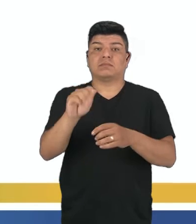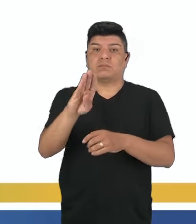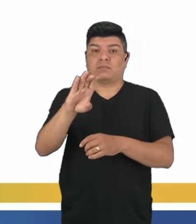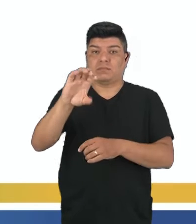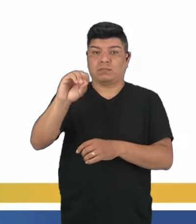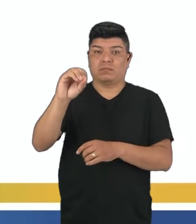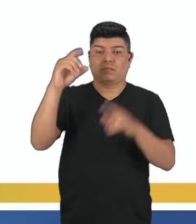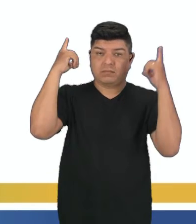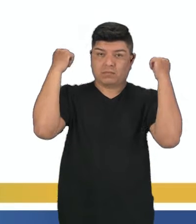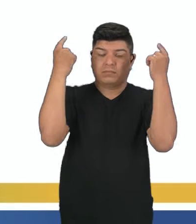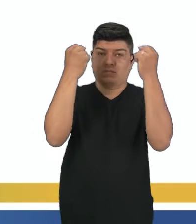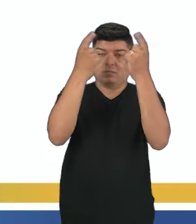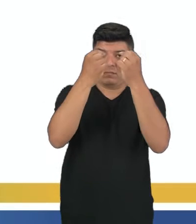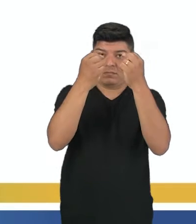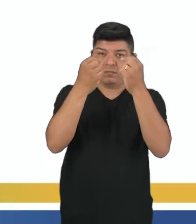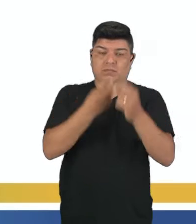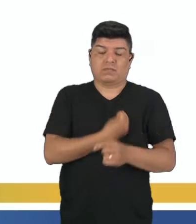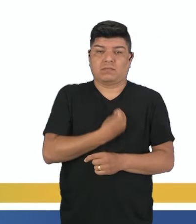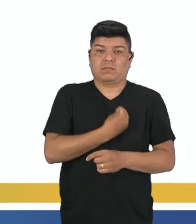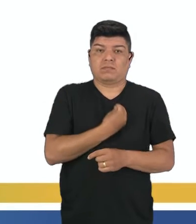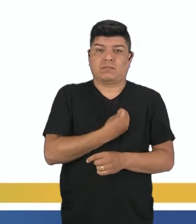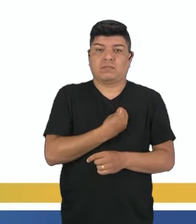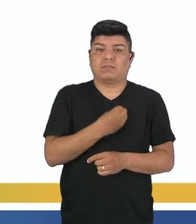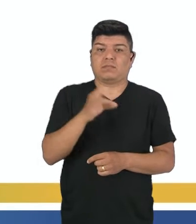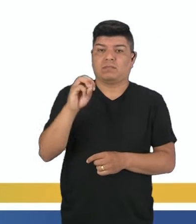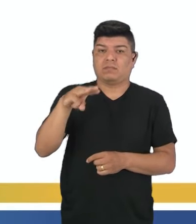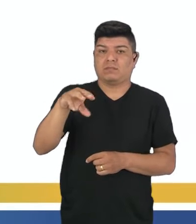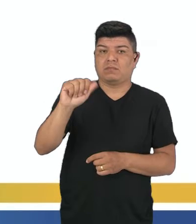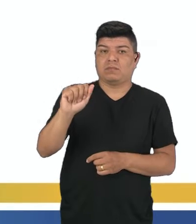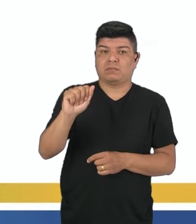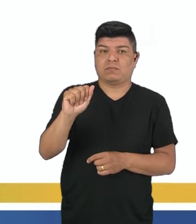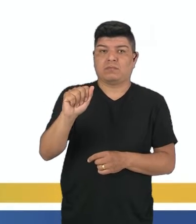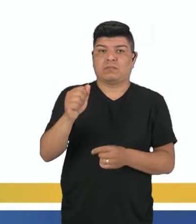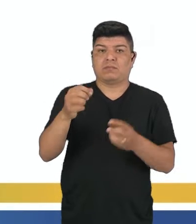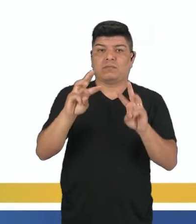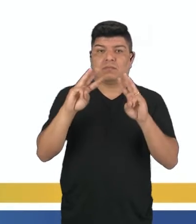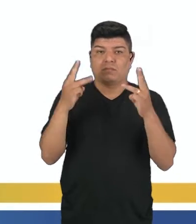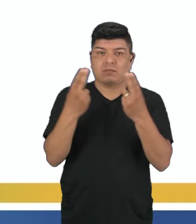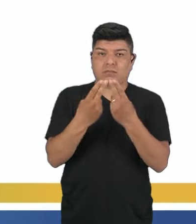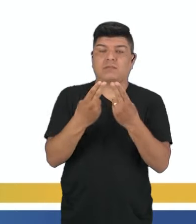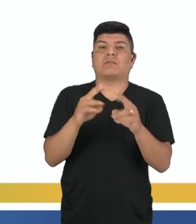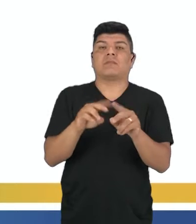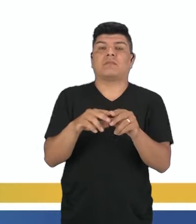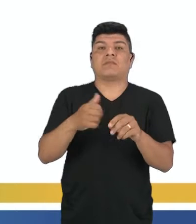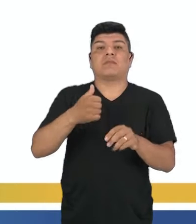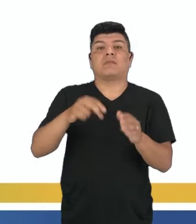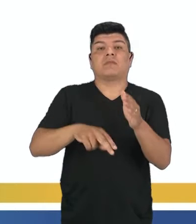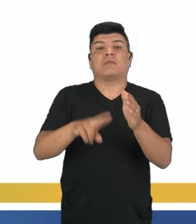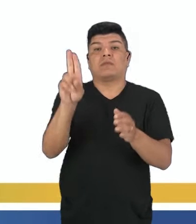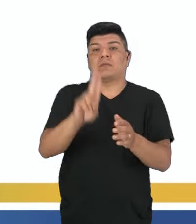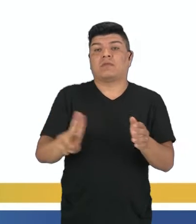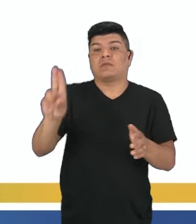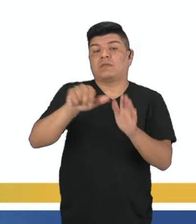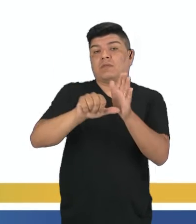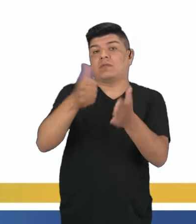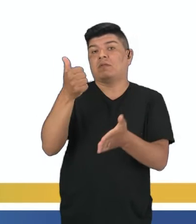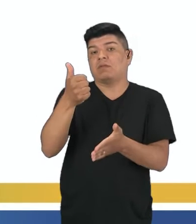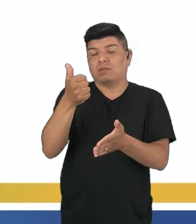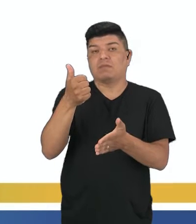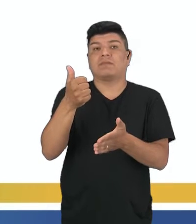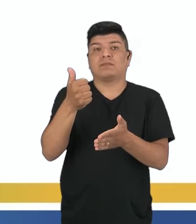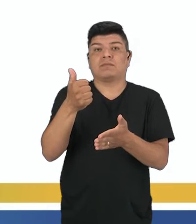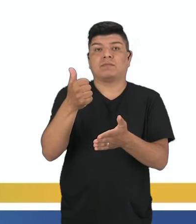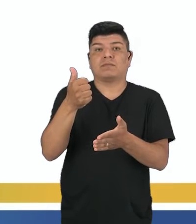vida e oma significa grupo ou massa. E ele foi utilizado pela primeira vez, de acordo com alguns